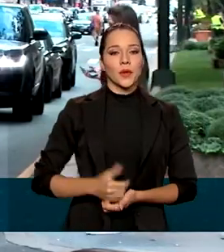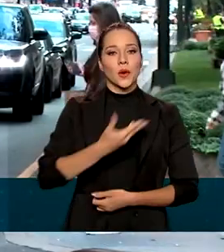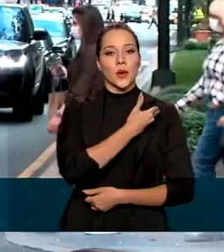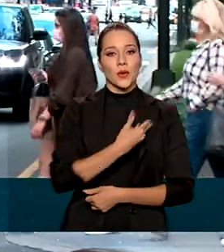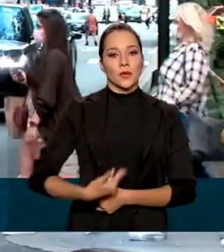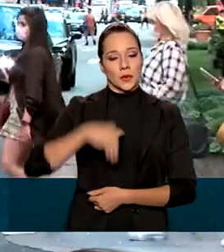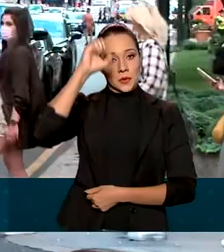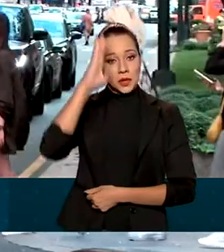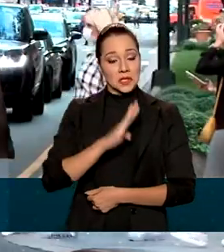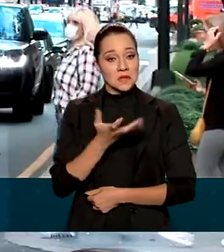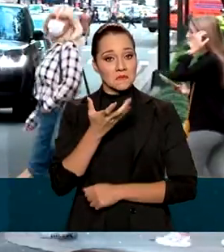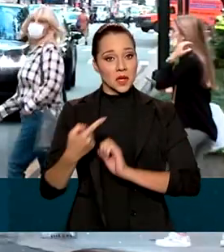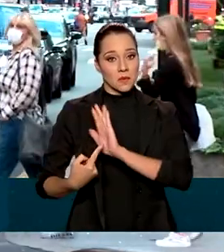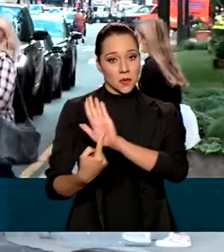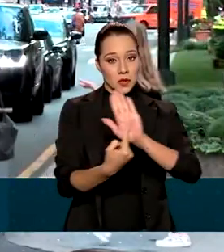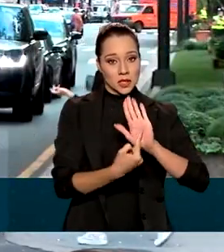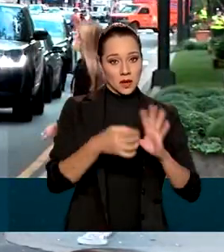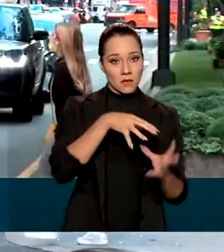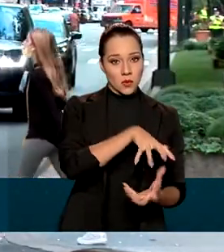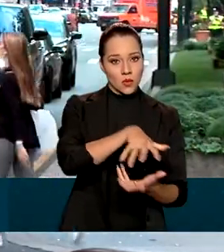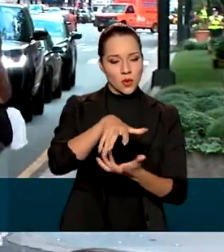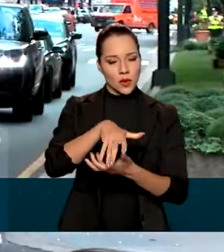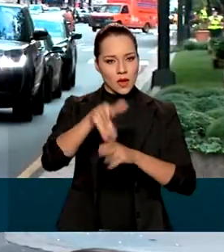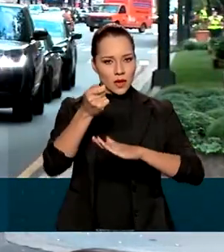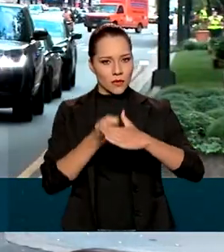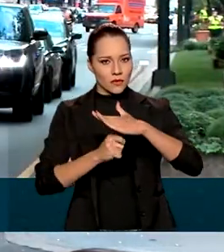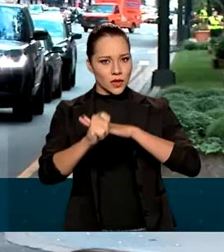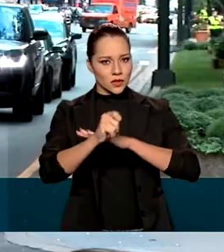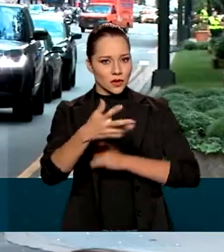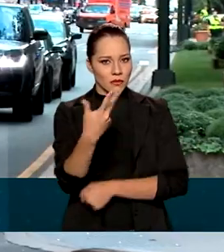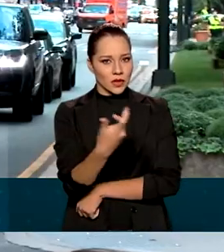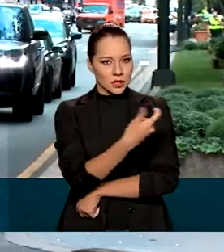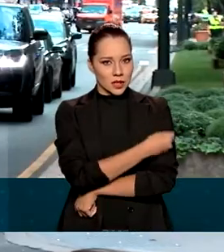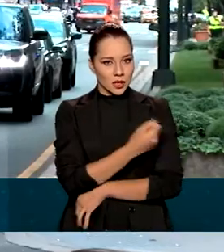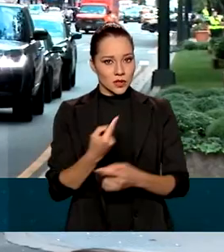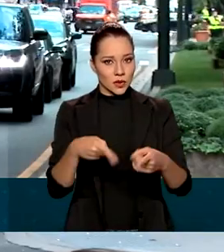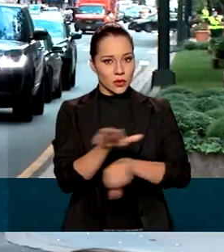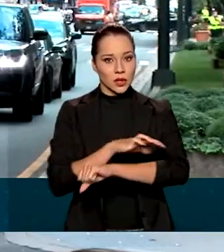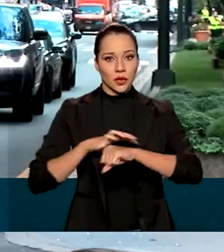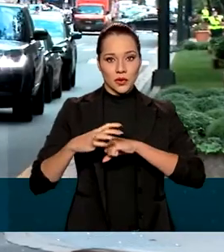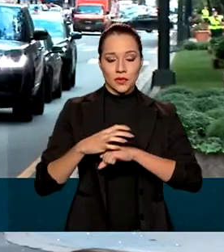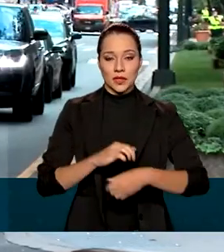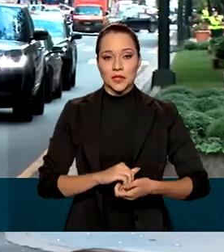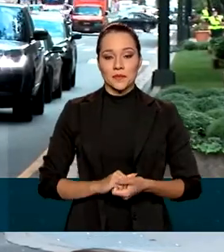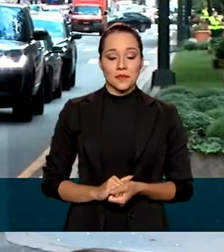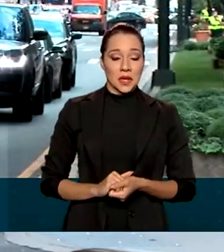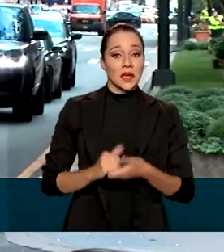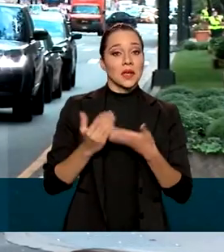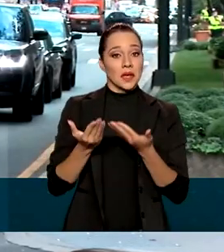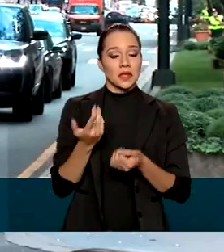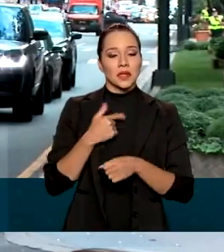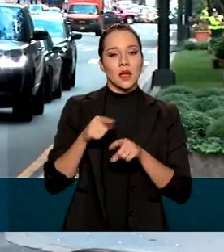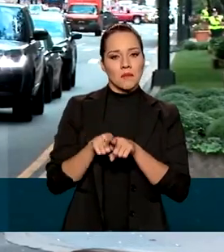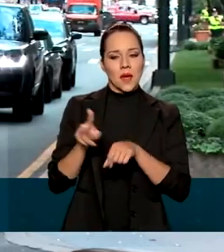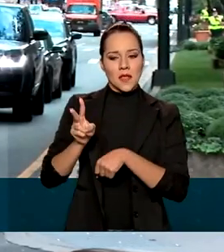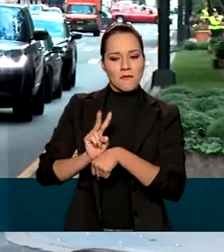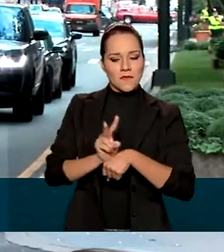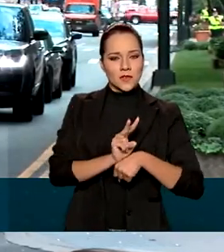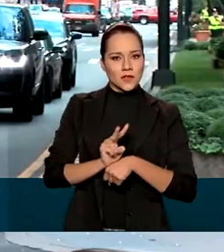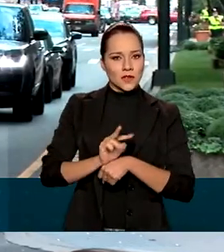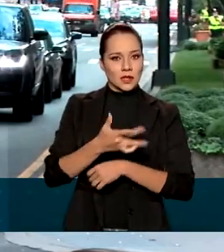brasileiro quer mostrar ao mundo que investiu na vacinação contra a Covid-19 e na vigilância